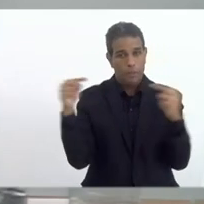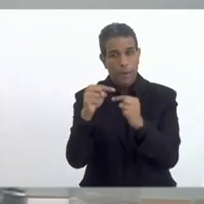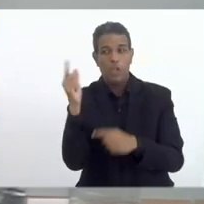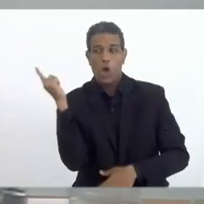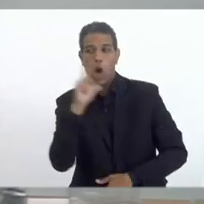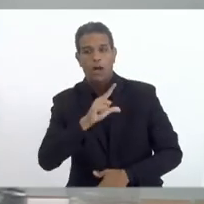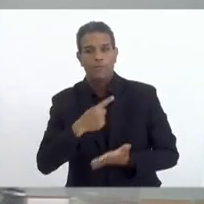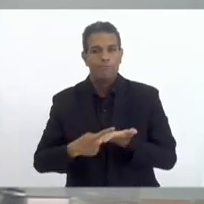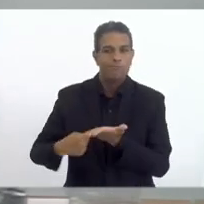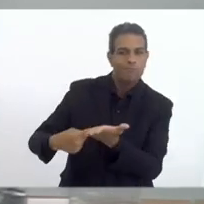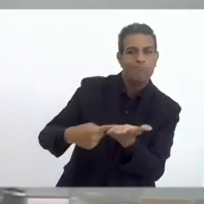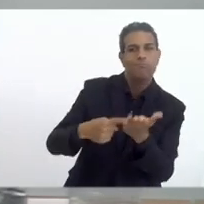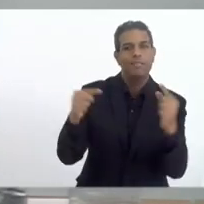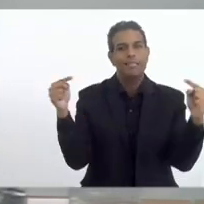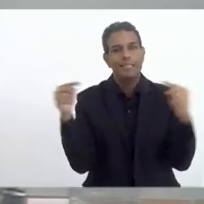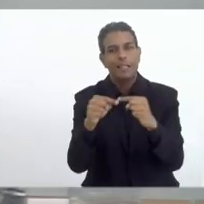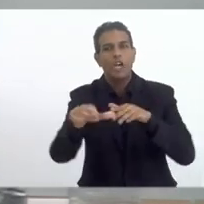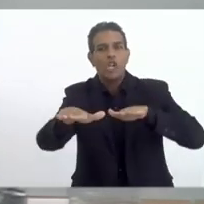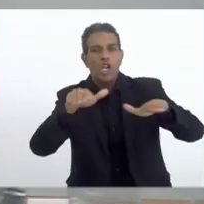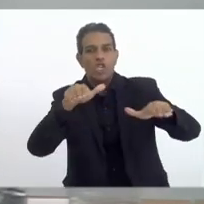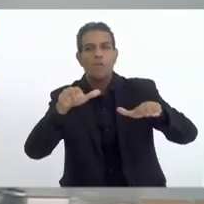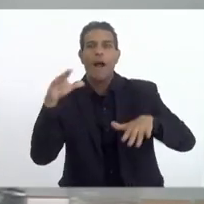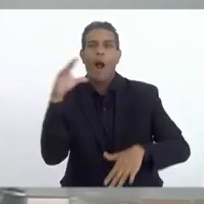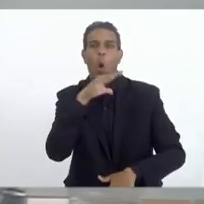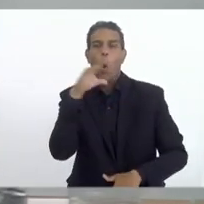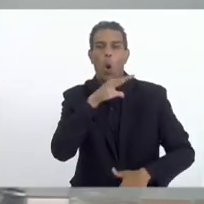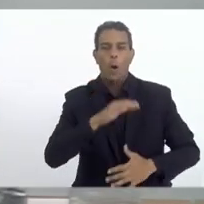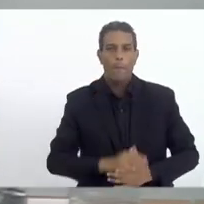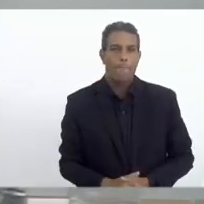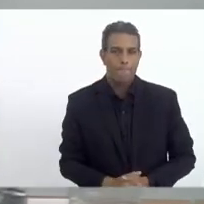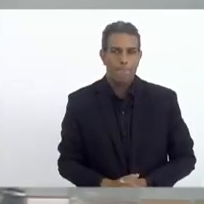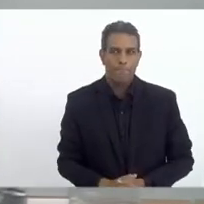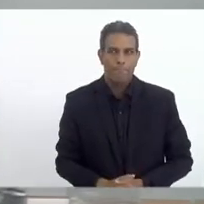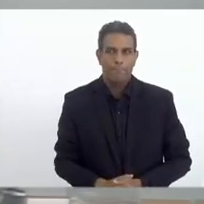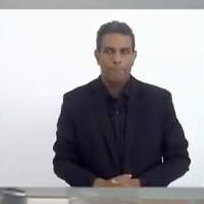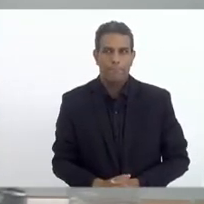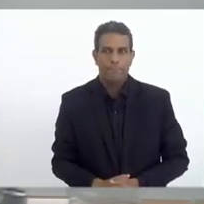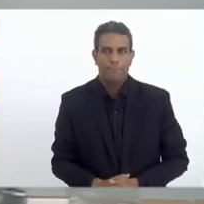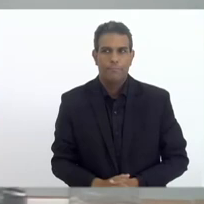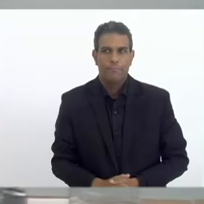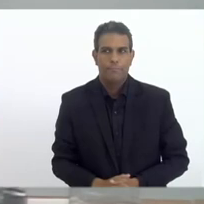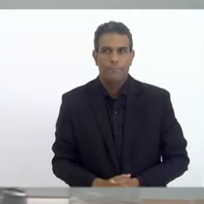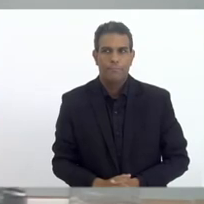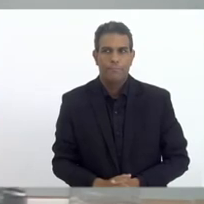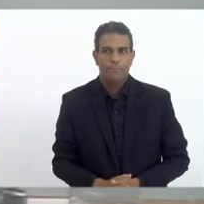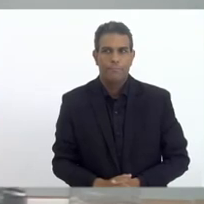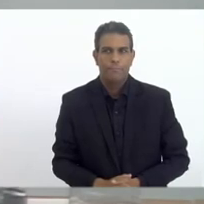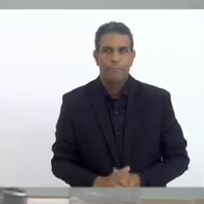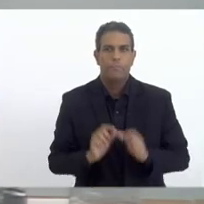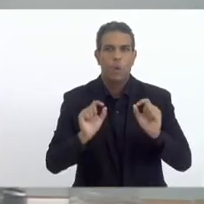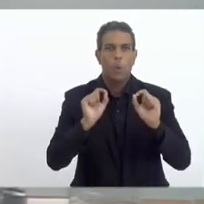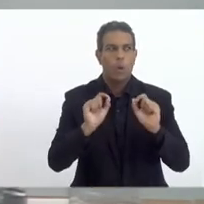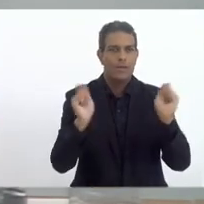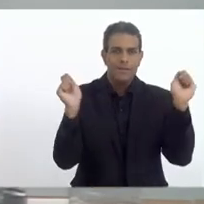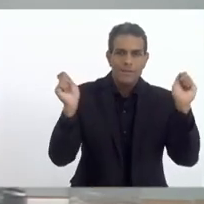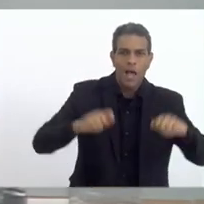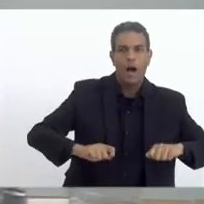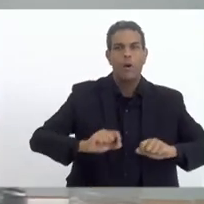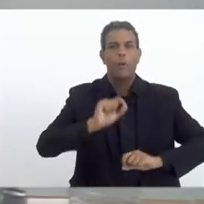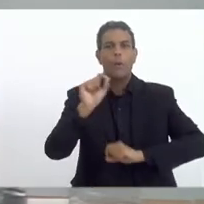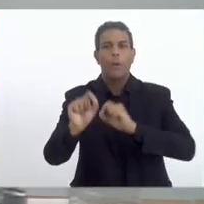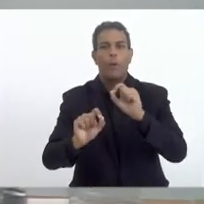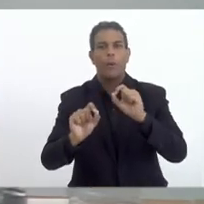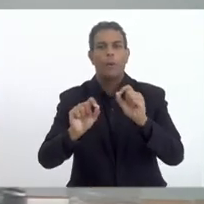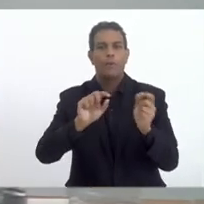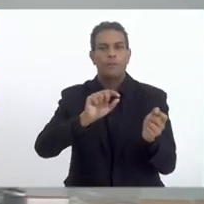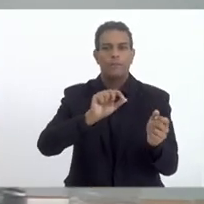gente chamar logo, porque há vacância, há necessidade, enfim. E